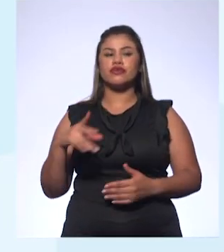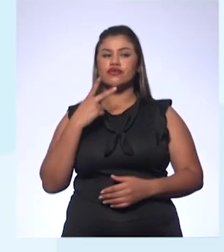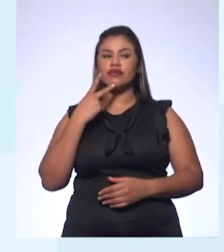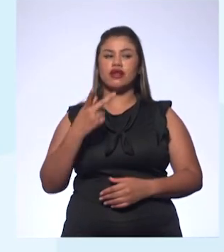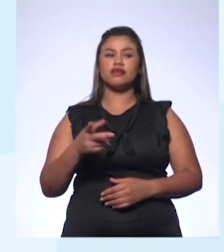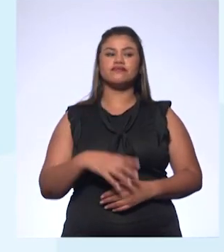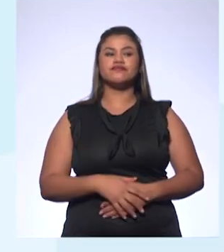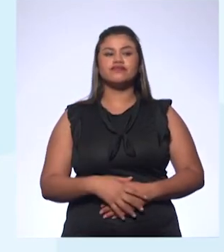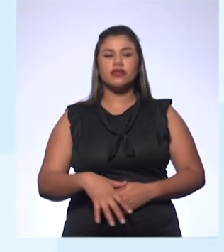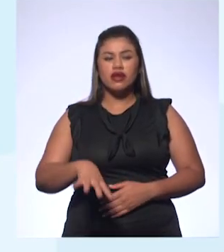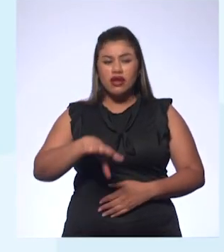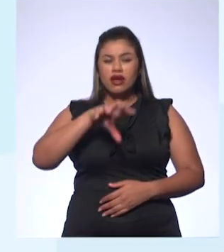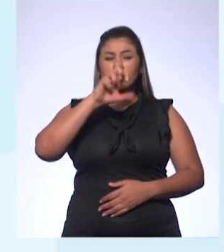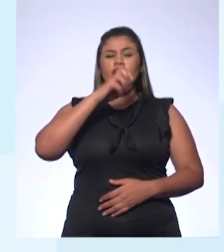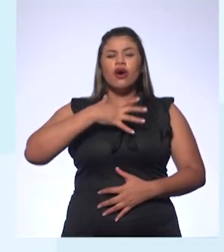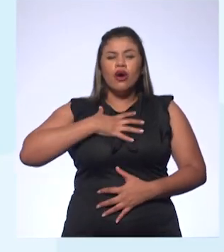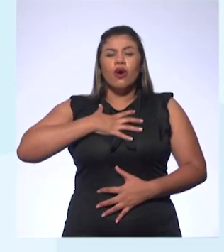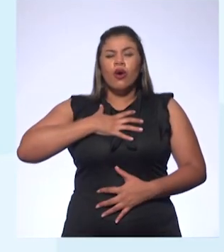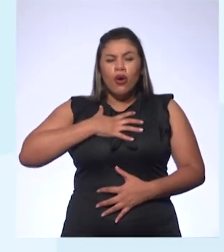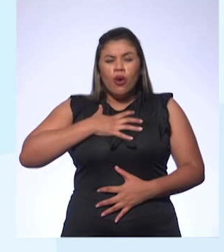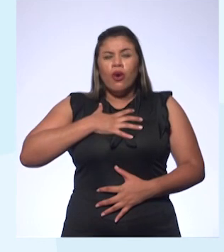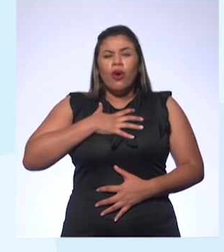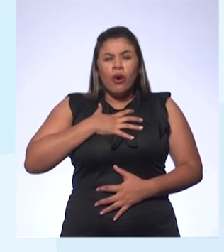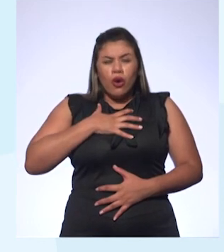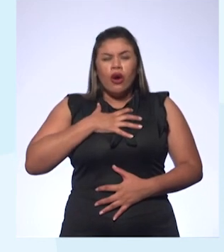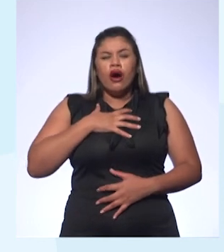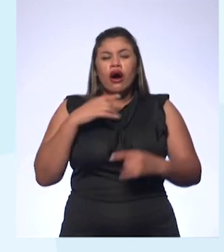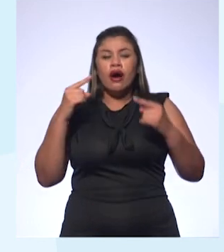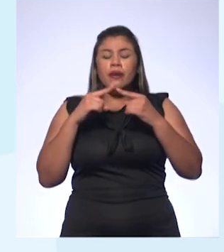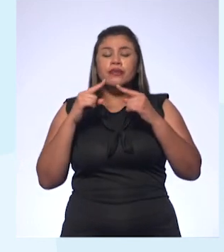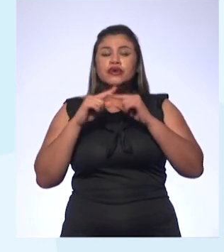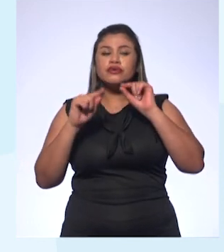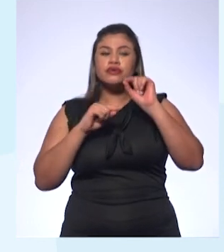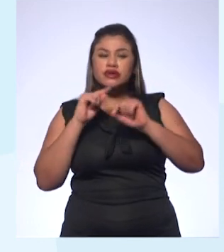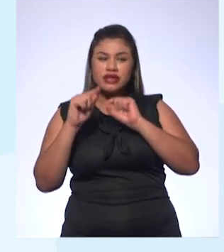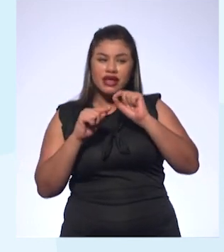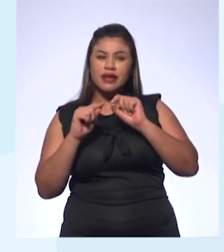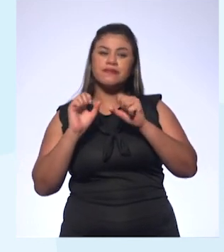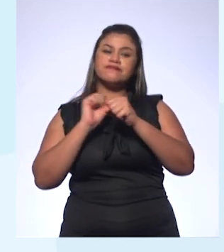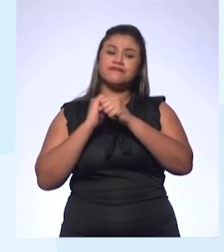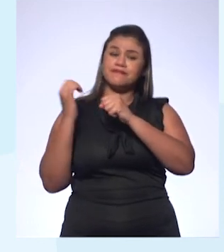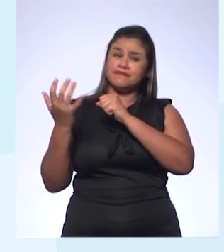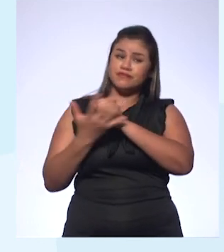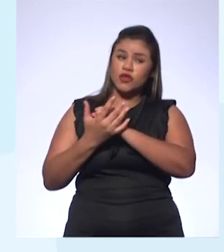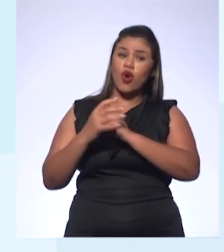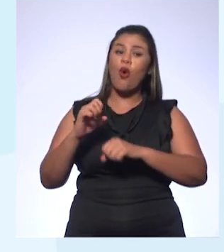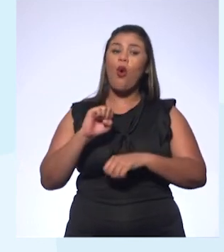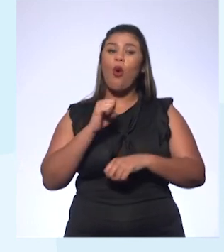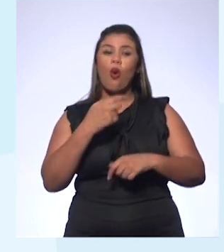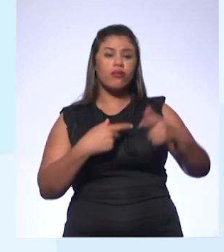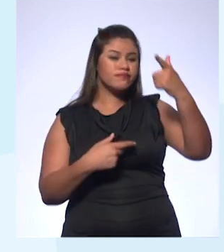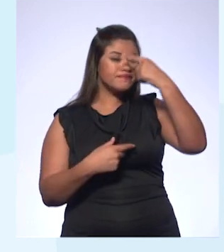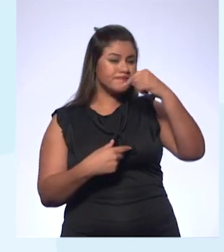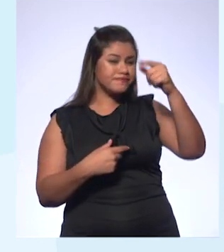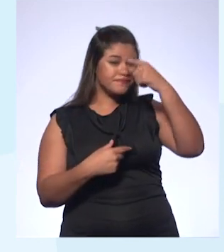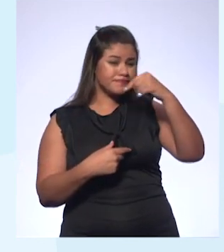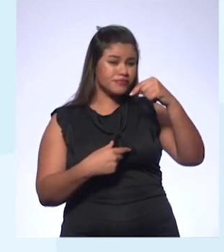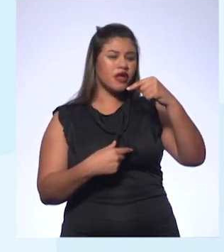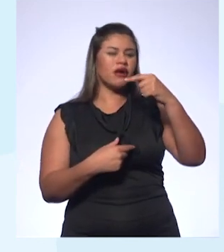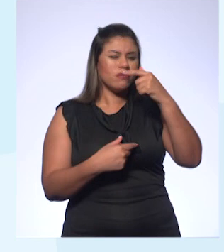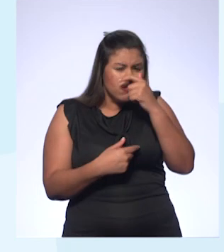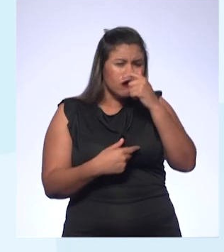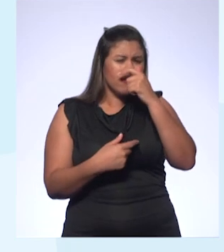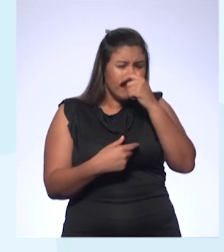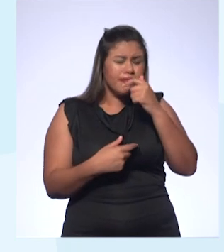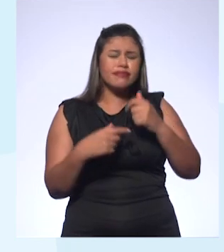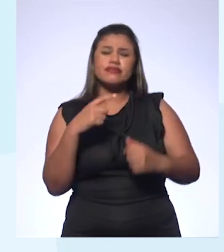ar é sintoma crucial para diferenciar Covid-19, gripe ou